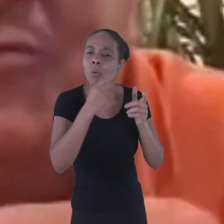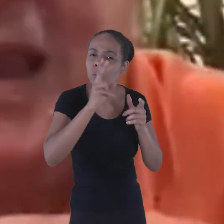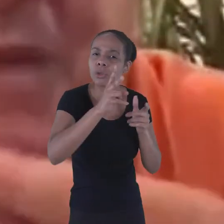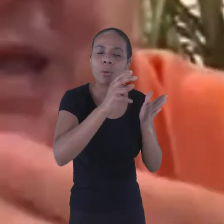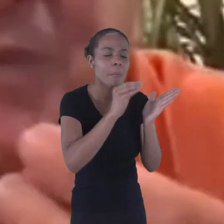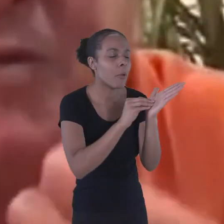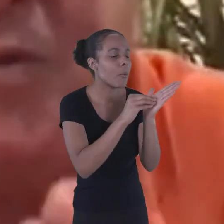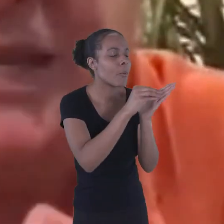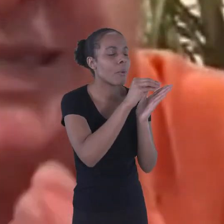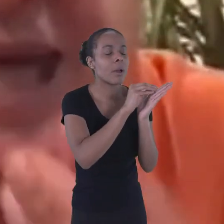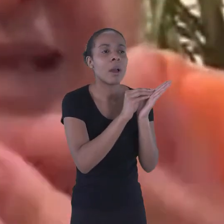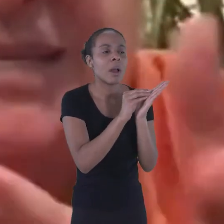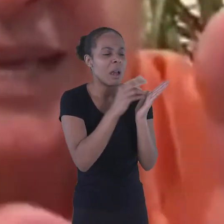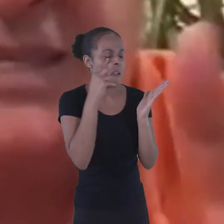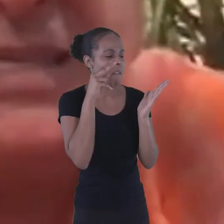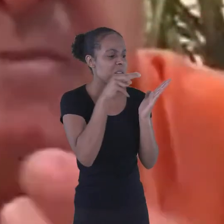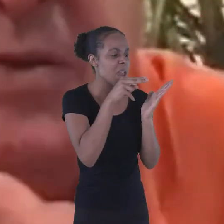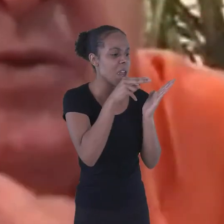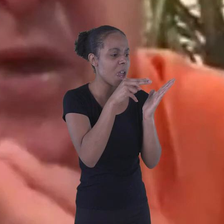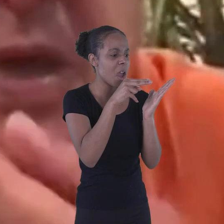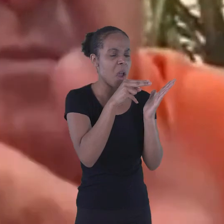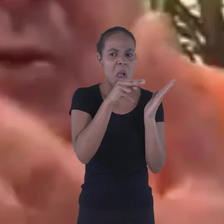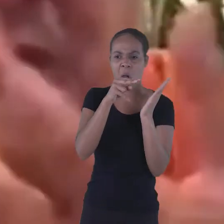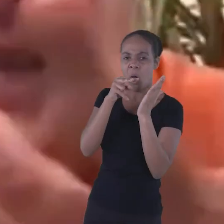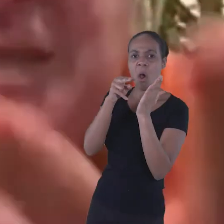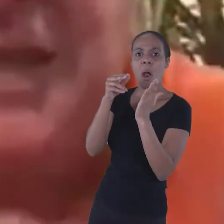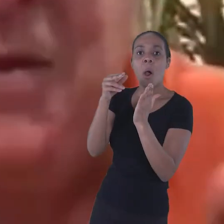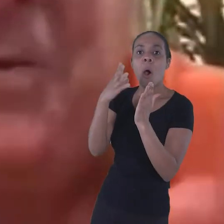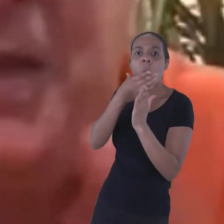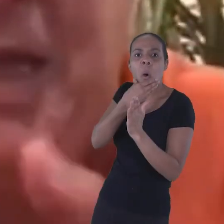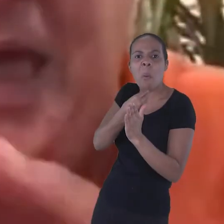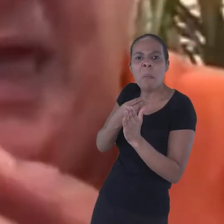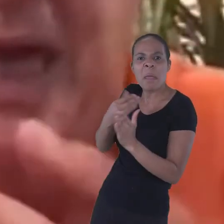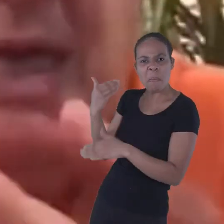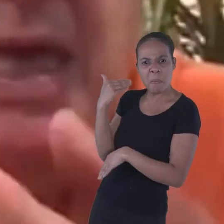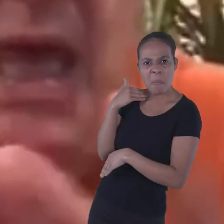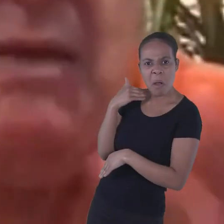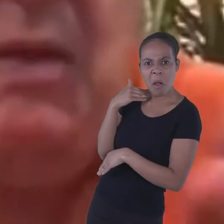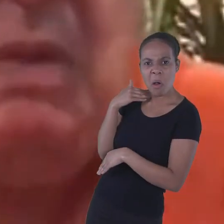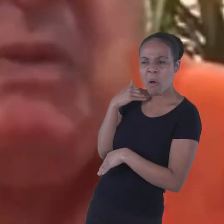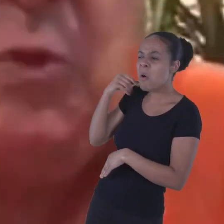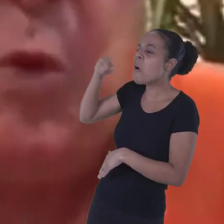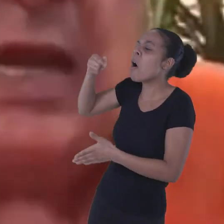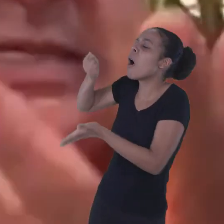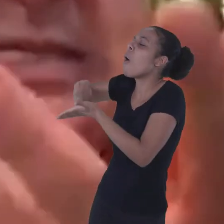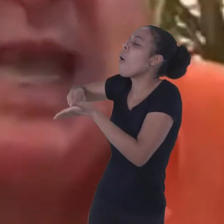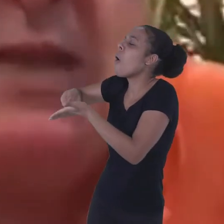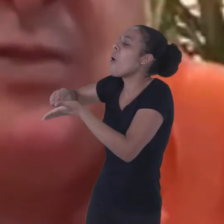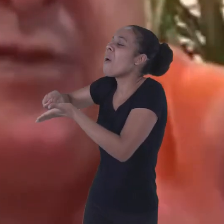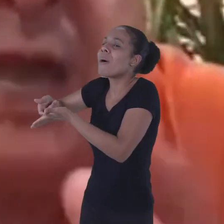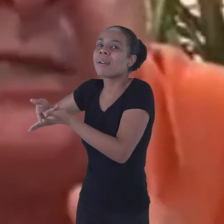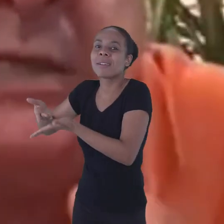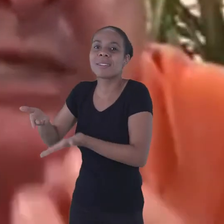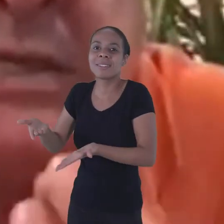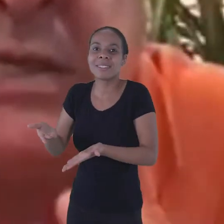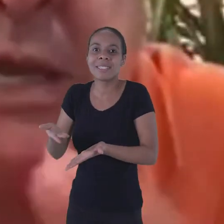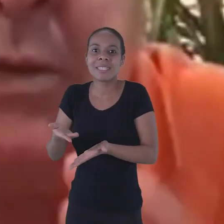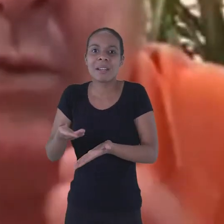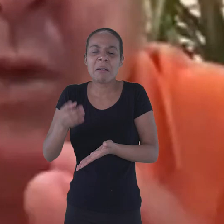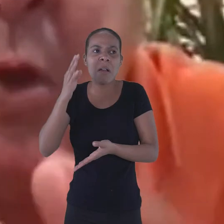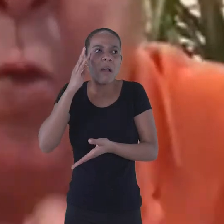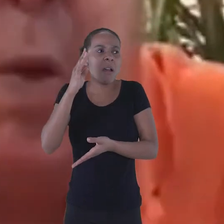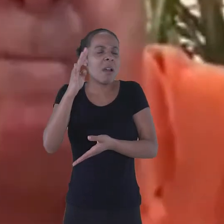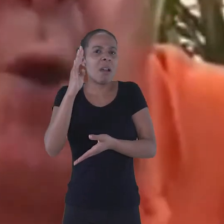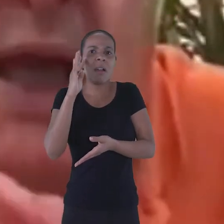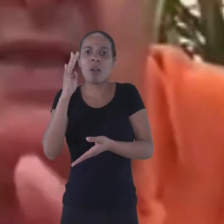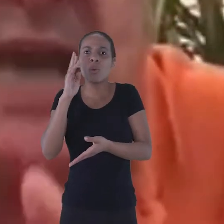pessoas não valem mais pela qualidade que elas têm, pelo que elas são. Eu estou cansado de ficar